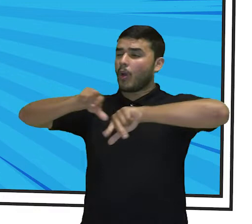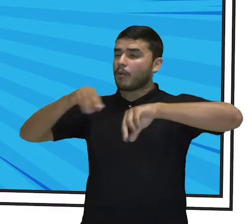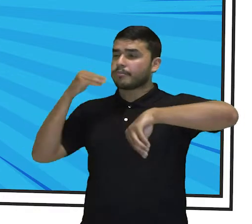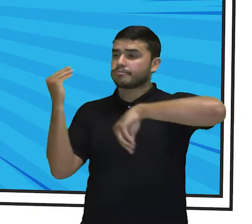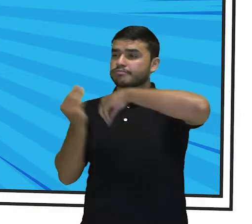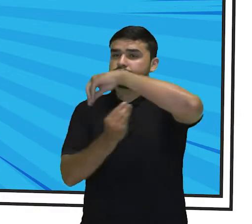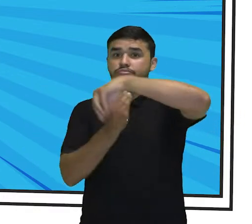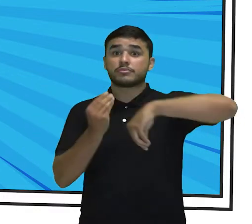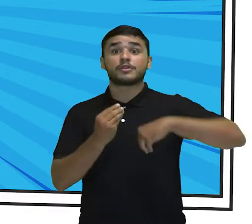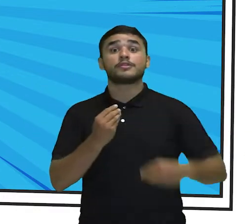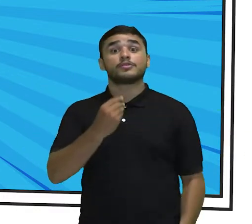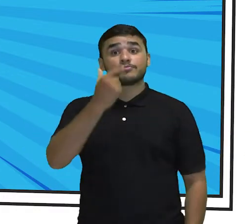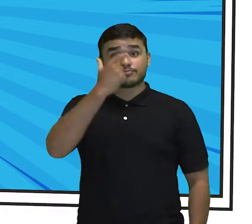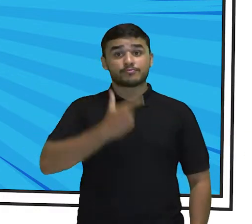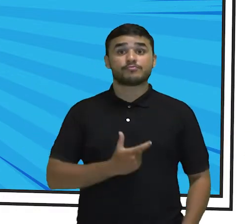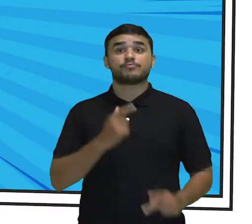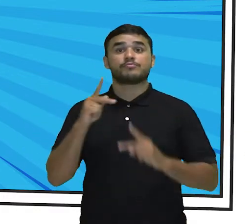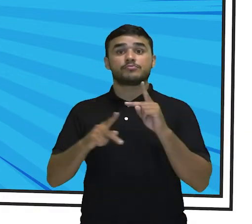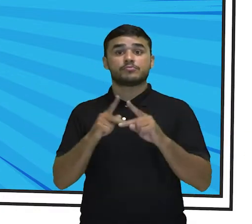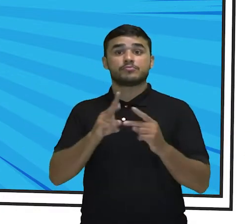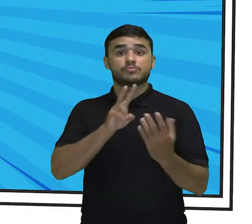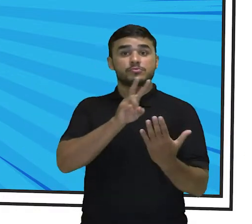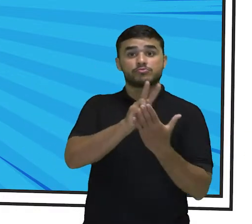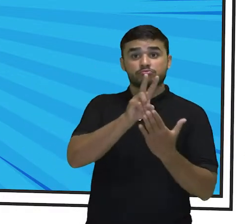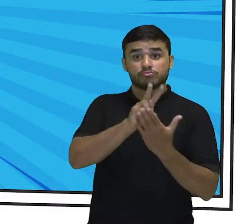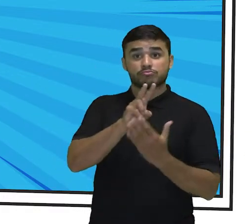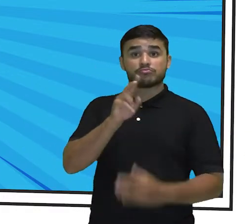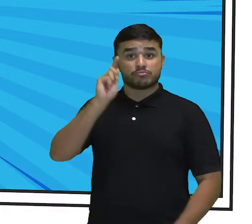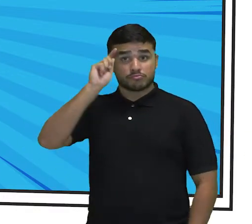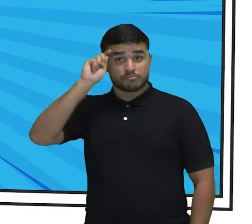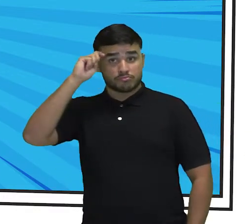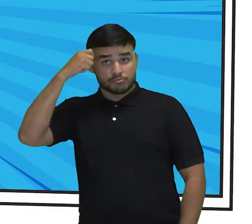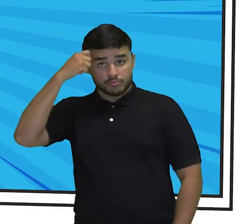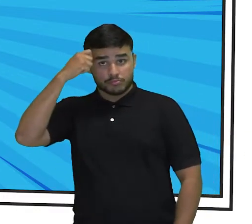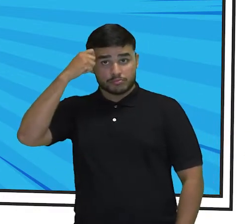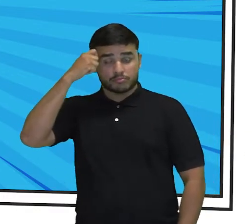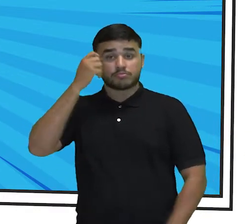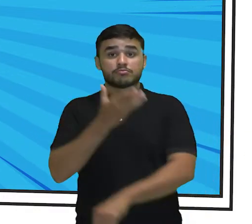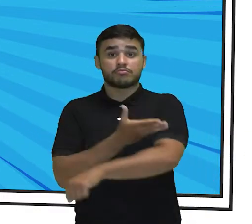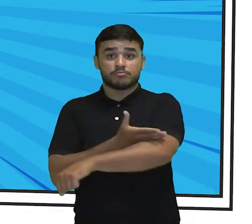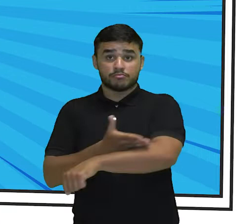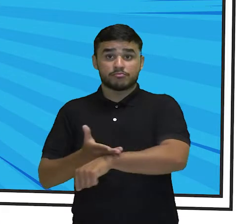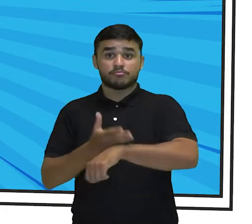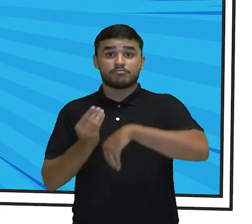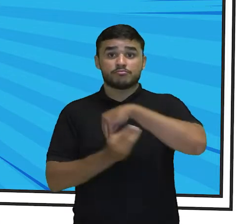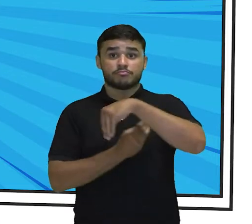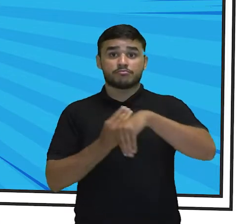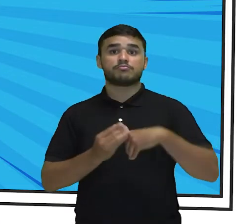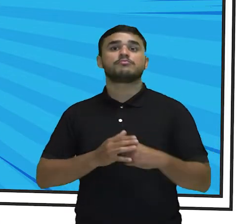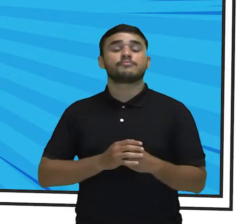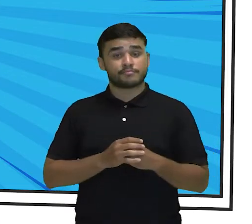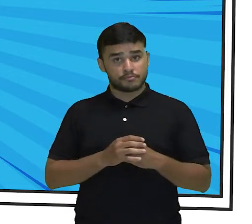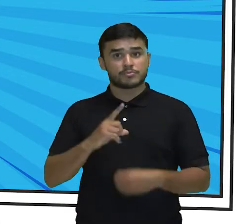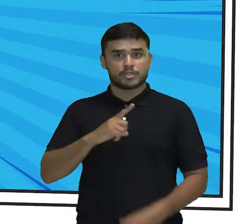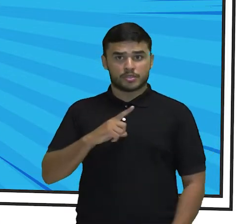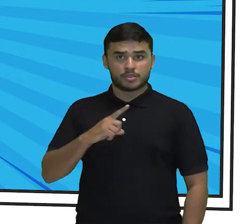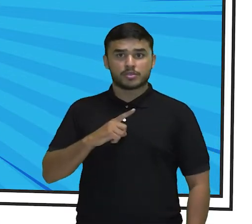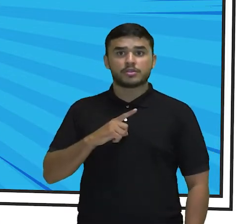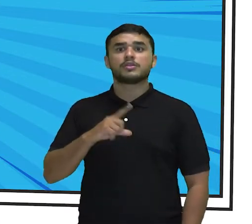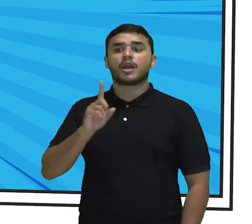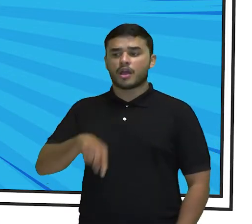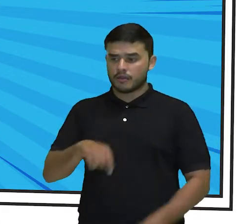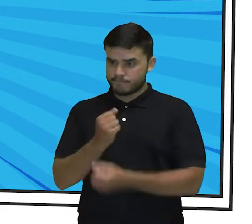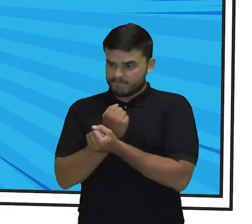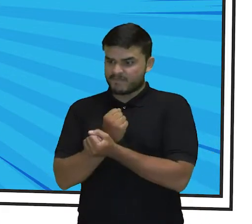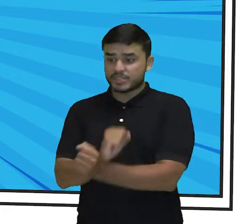nós somos uma mistura de índio, pretos e brancos. Temos um pé na senzala,